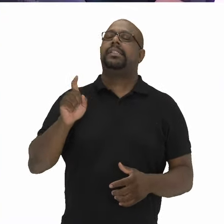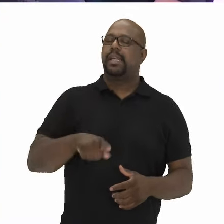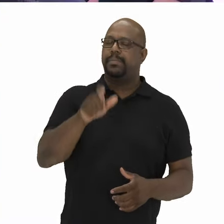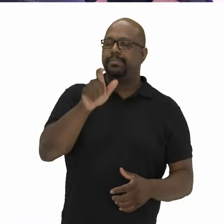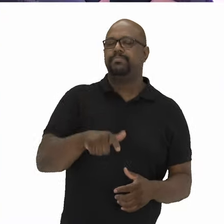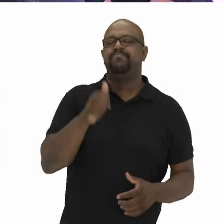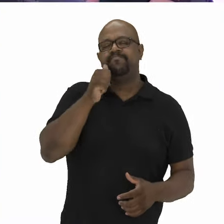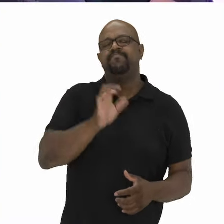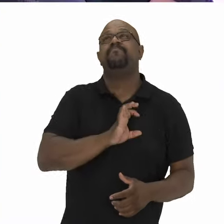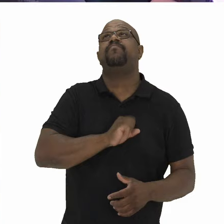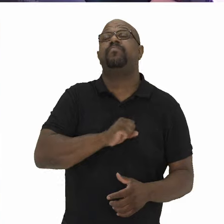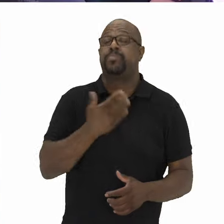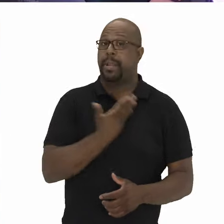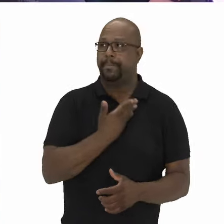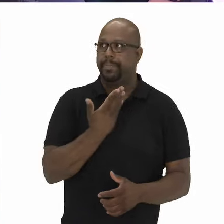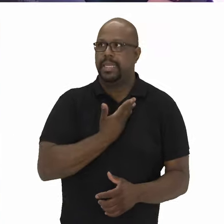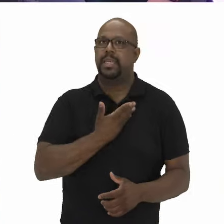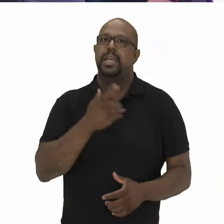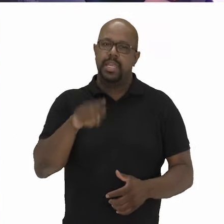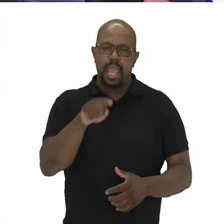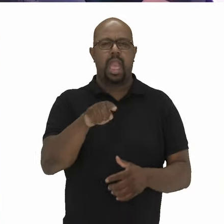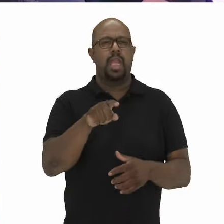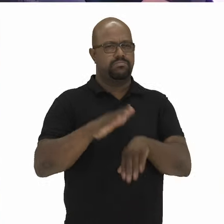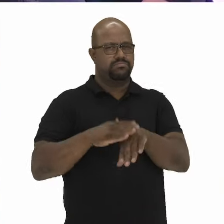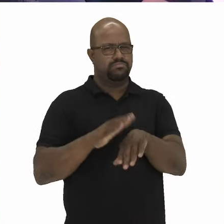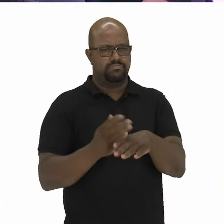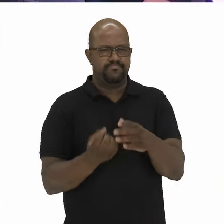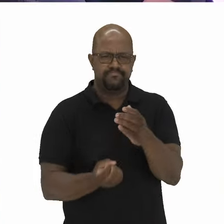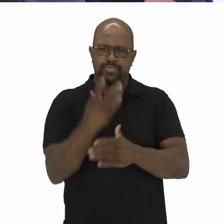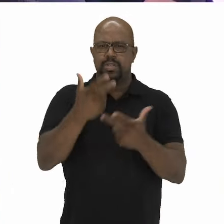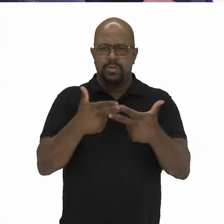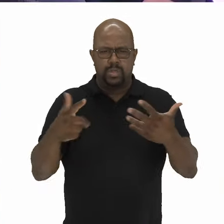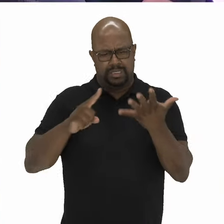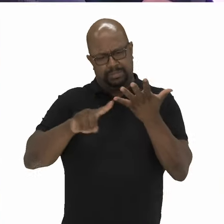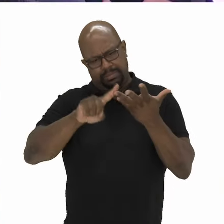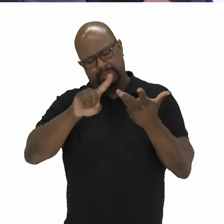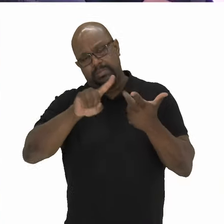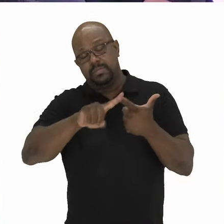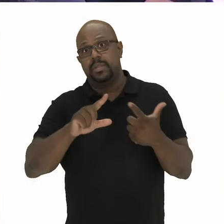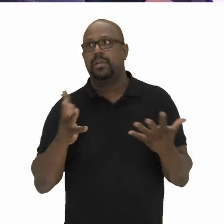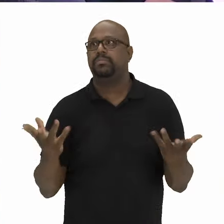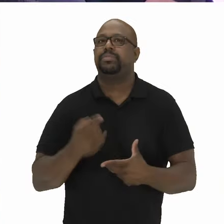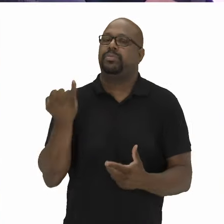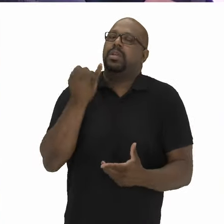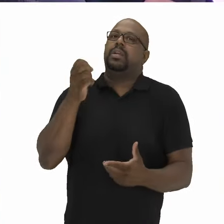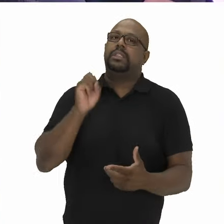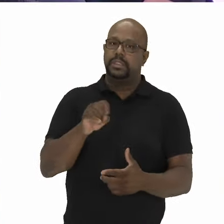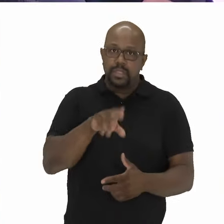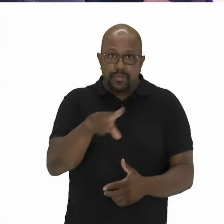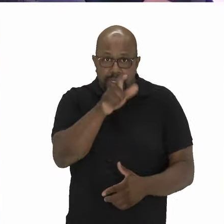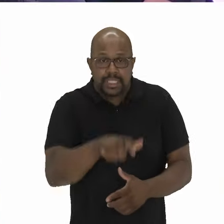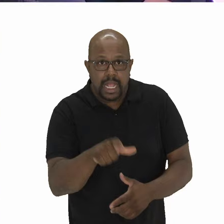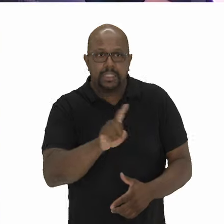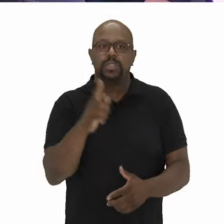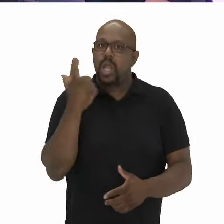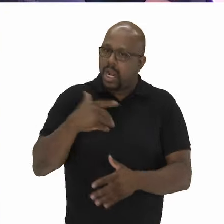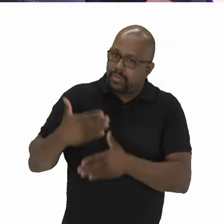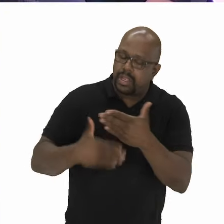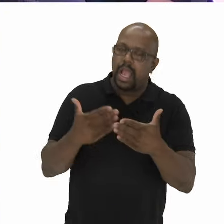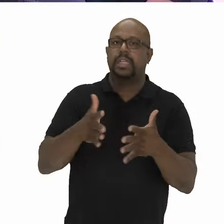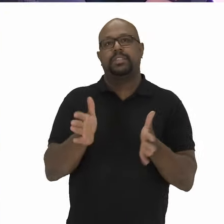é uma pessoa adorável uma amiga e é idealizadora de coisas importantíssimas se não fosse ela a gente não taria onde Tá